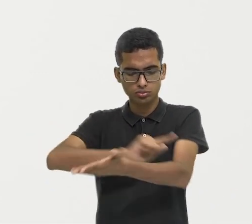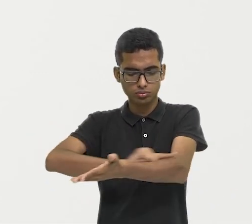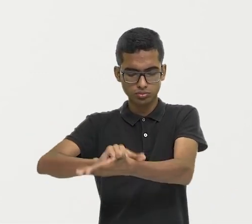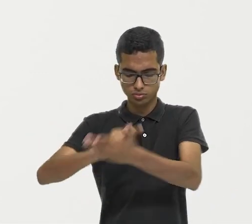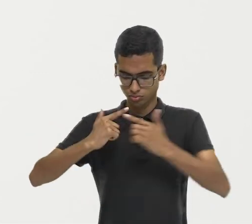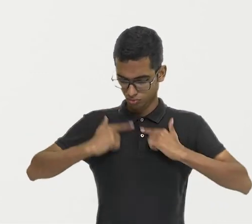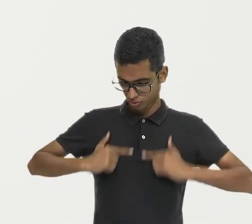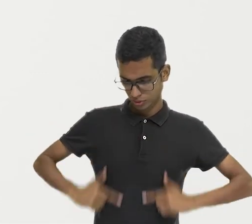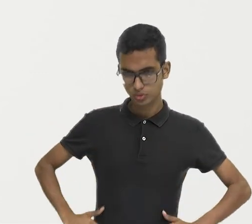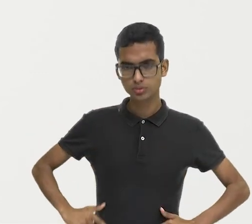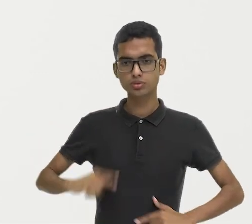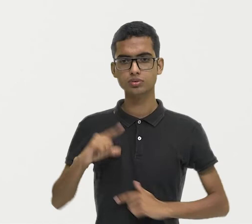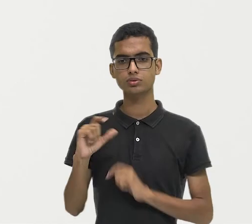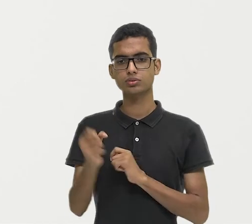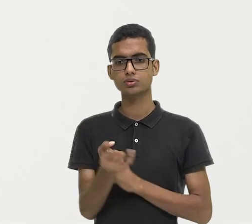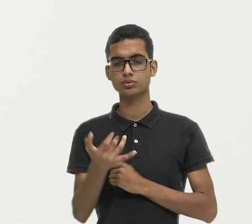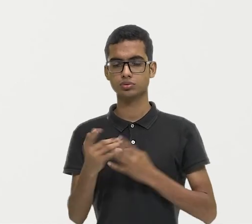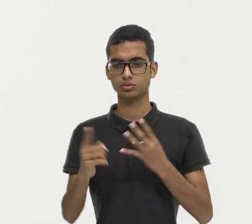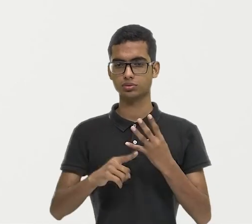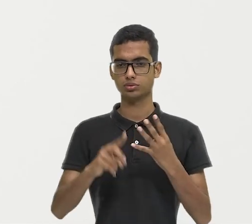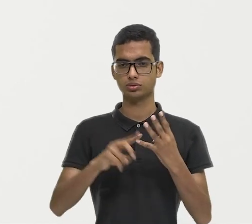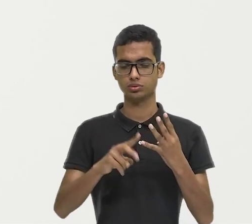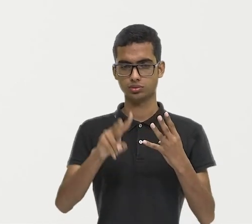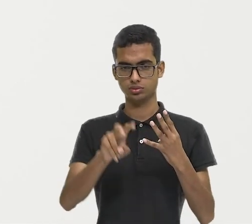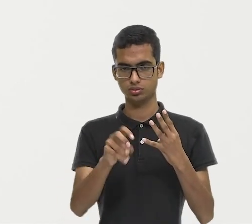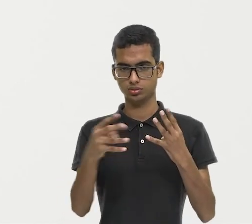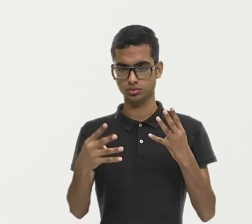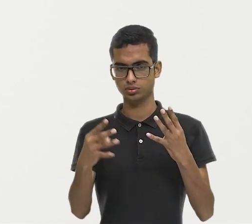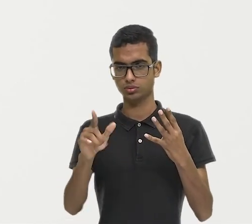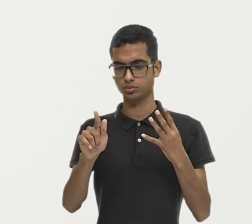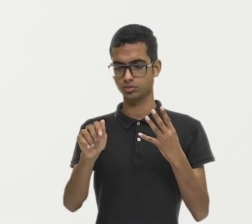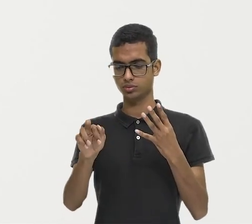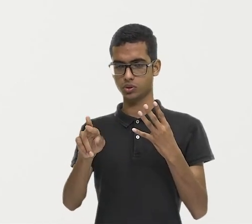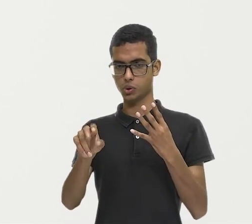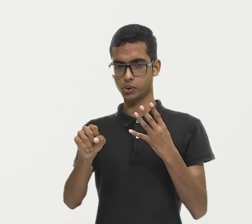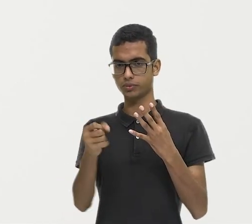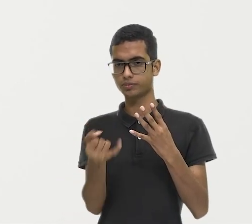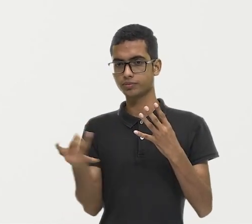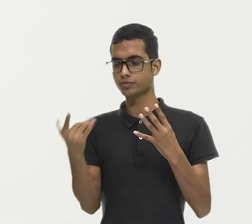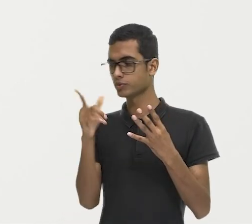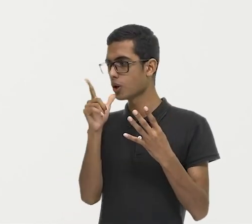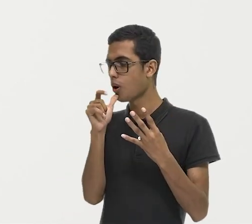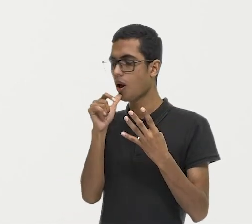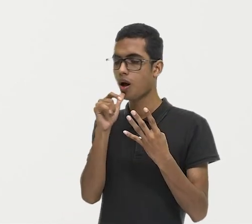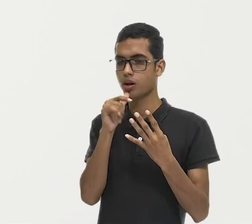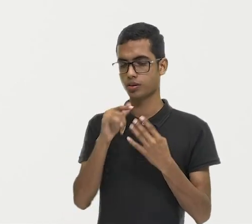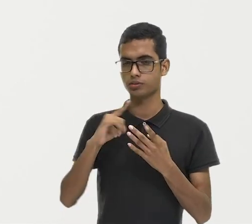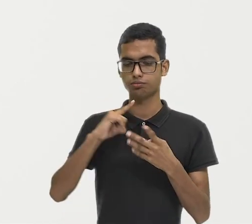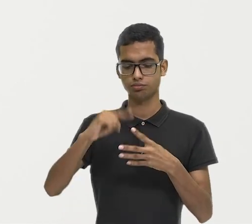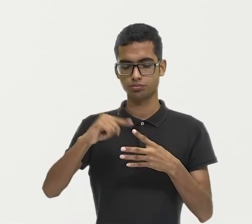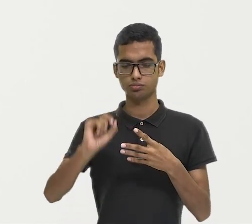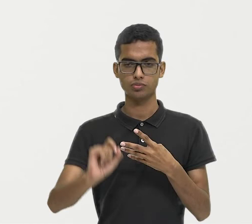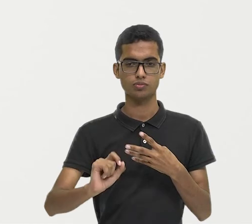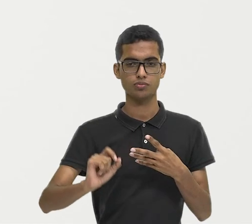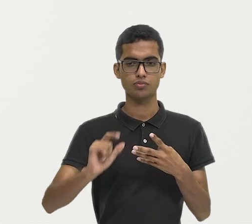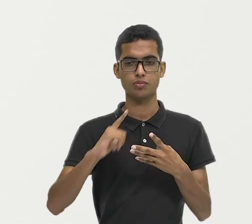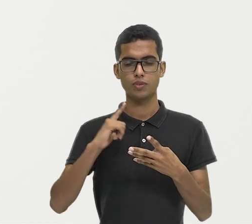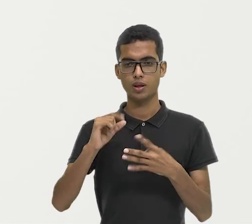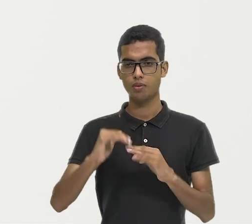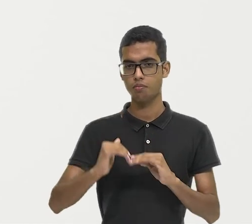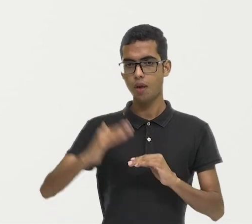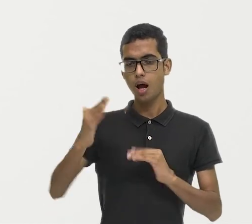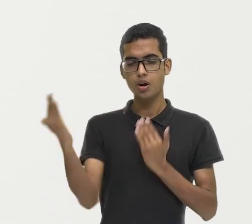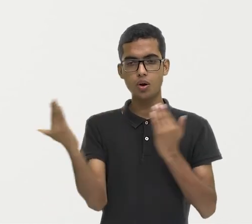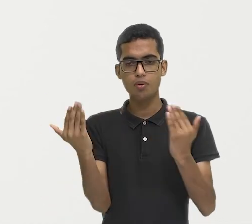de setores conseguimos identificar que a quantidade de água ela é muito maior do que